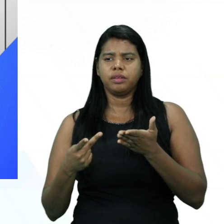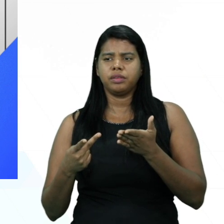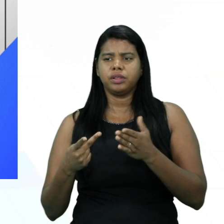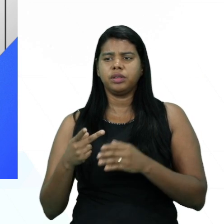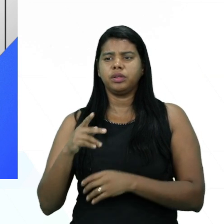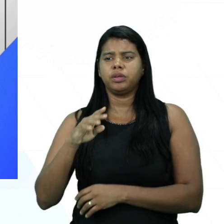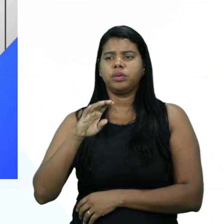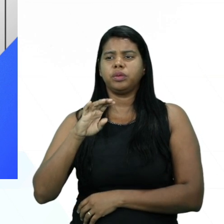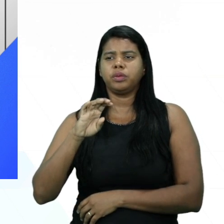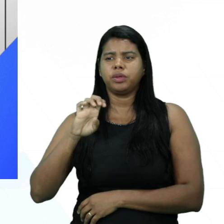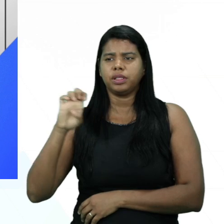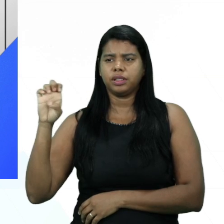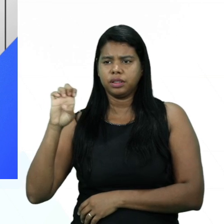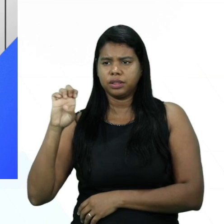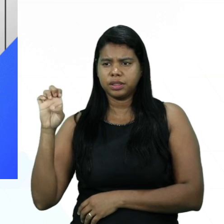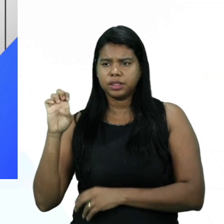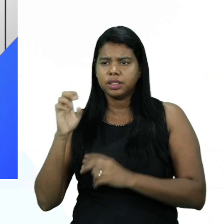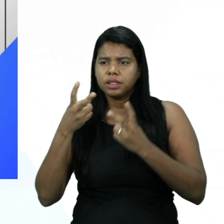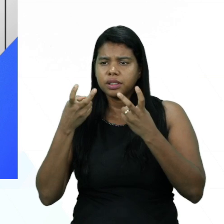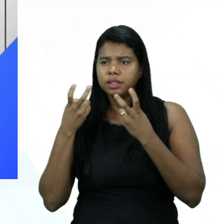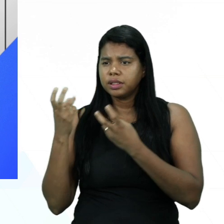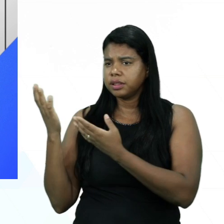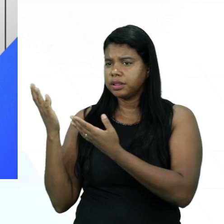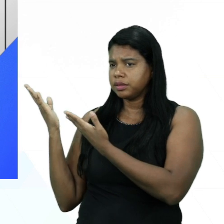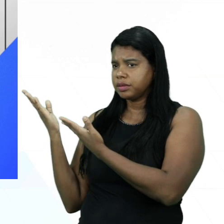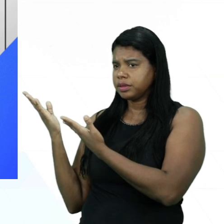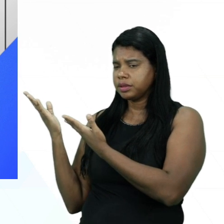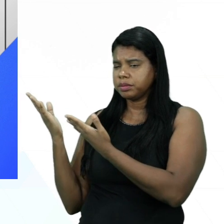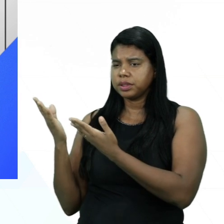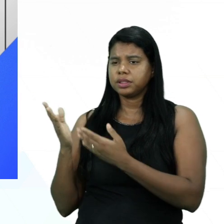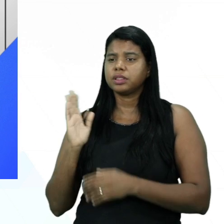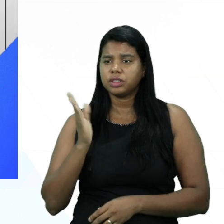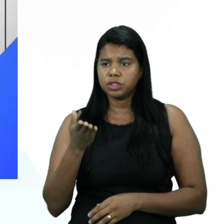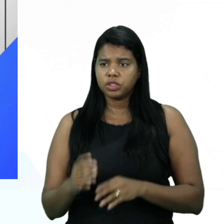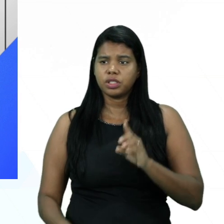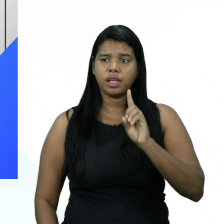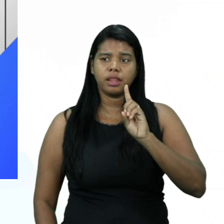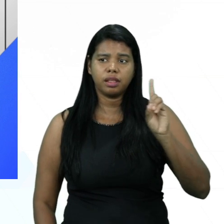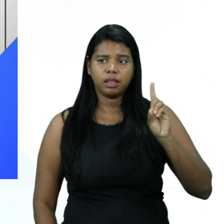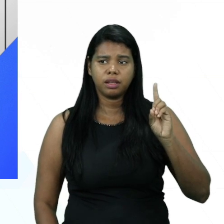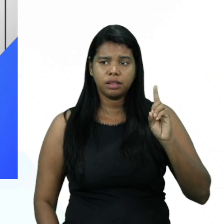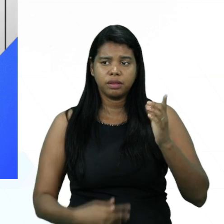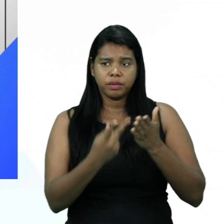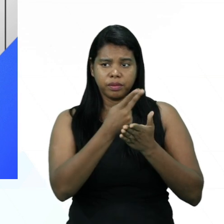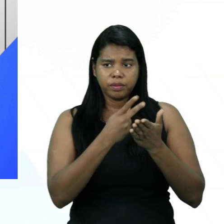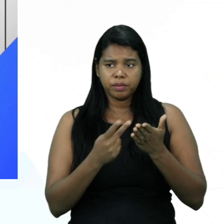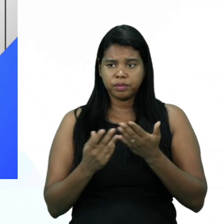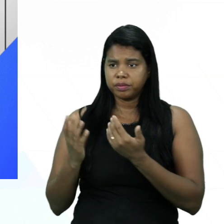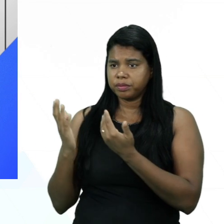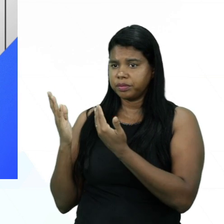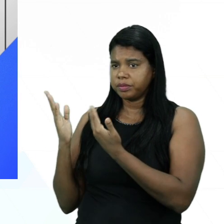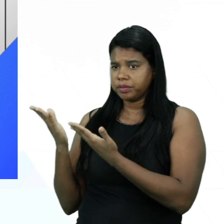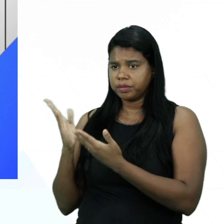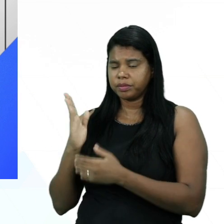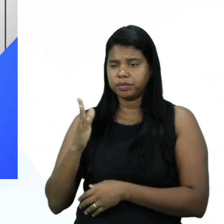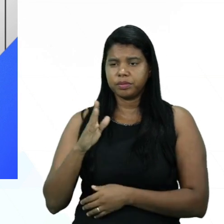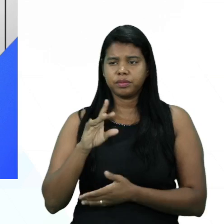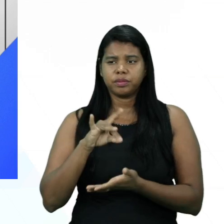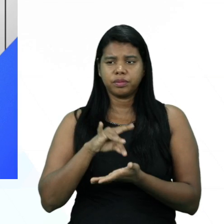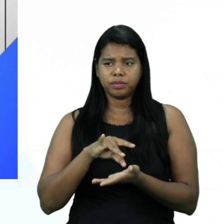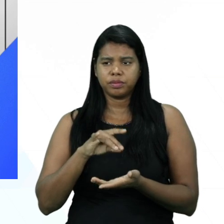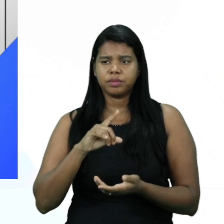certo desequilíbrio, você percebe. Na figura da direita, houve uma equalização desse desequilíbrio.